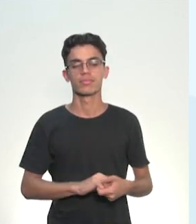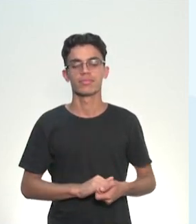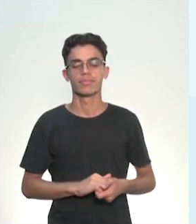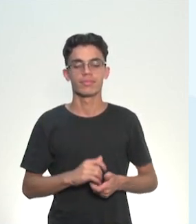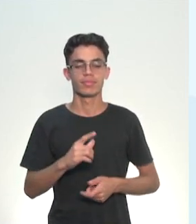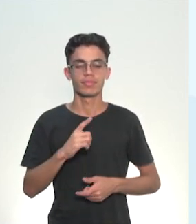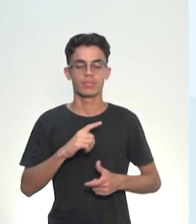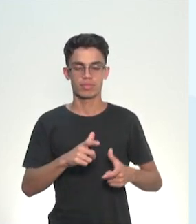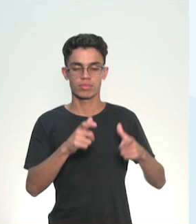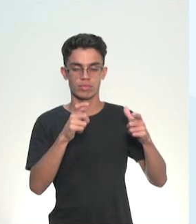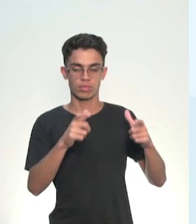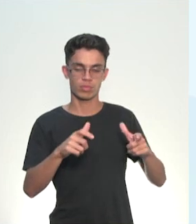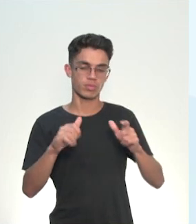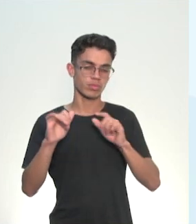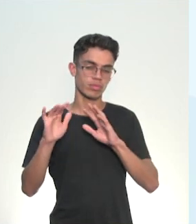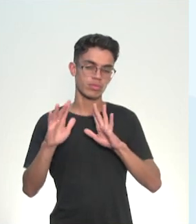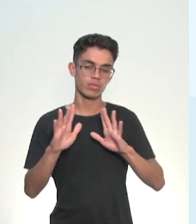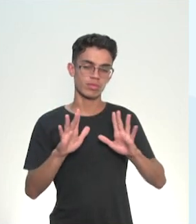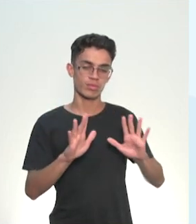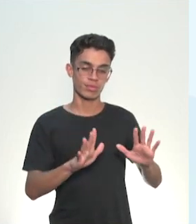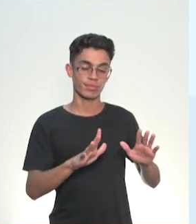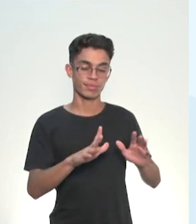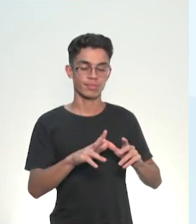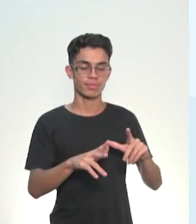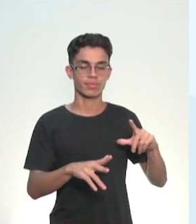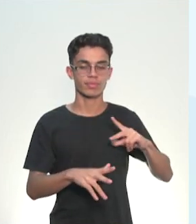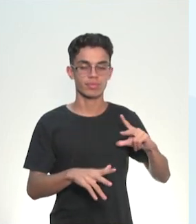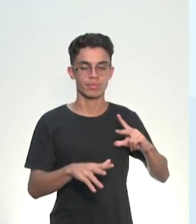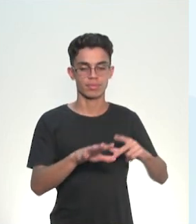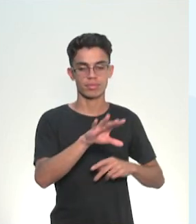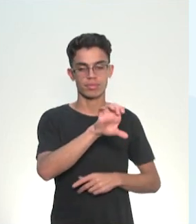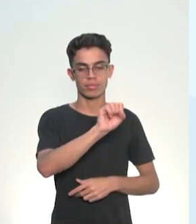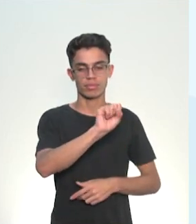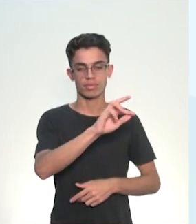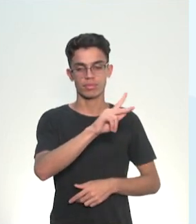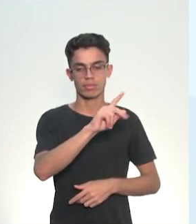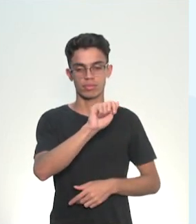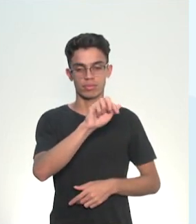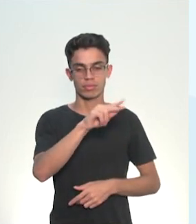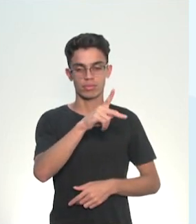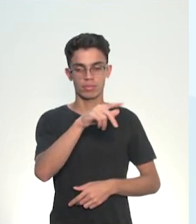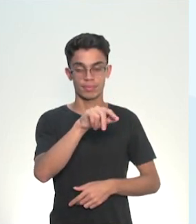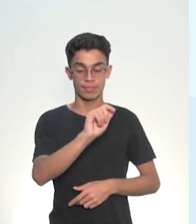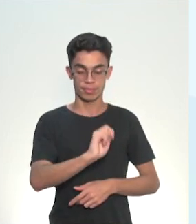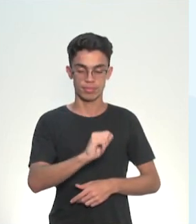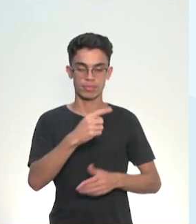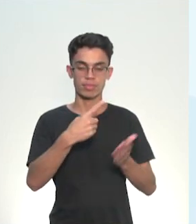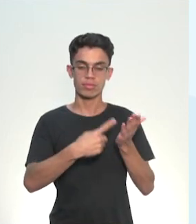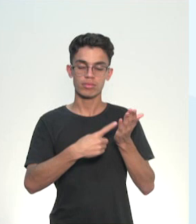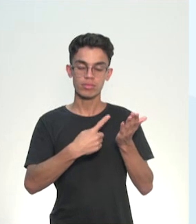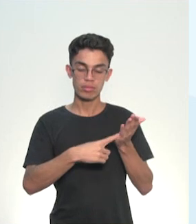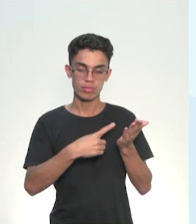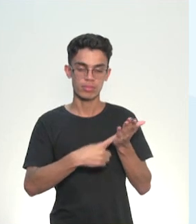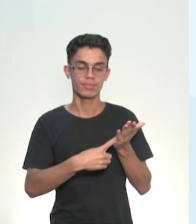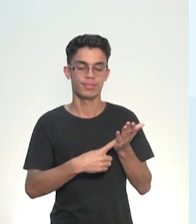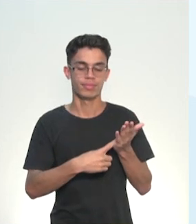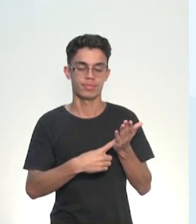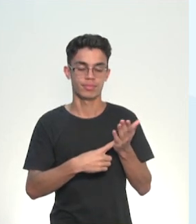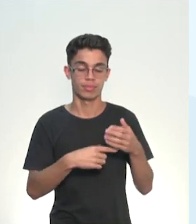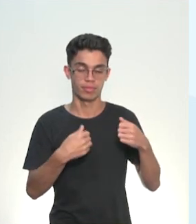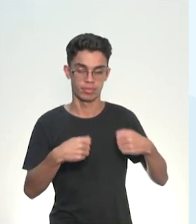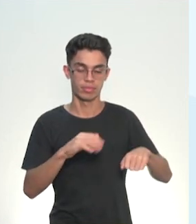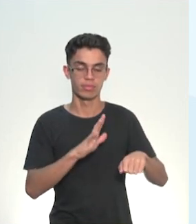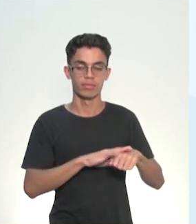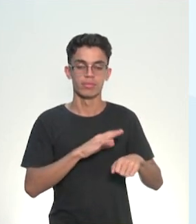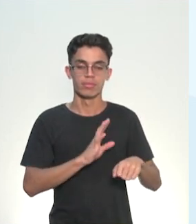regiões originalmente de posse da Espanha, e aí acordos precisaram ser feitos para consolidar o território.